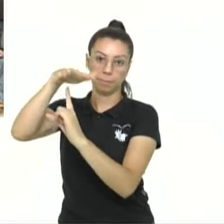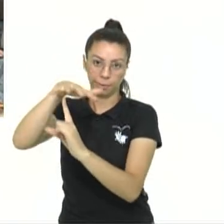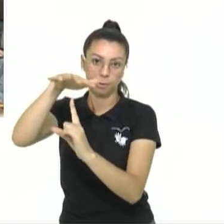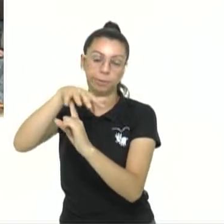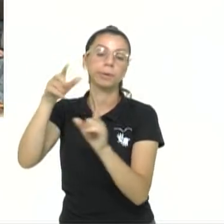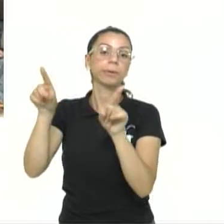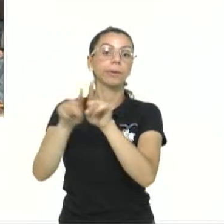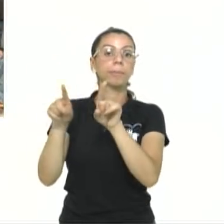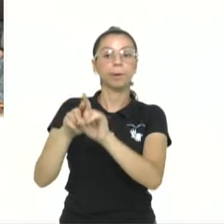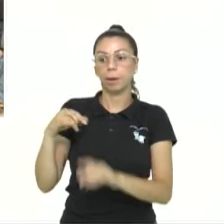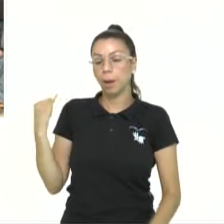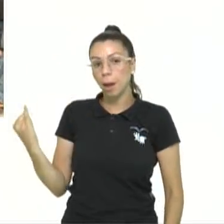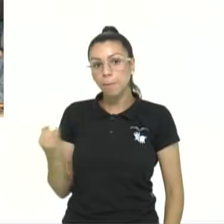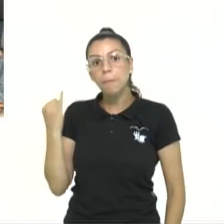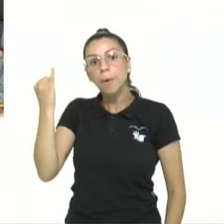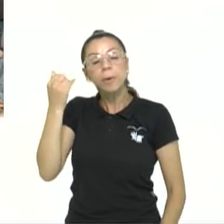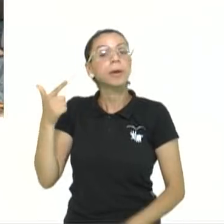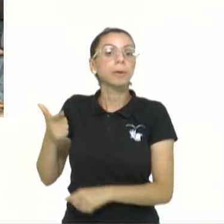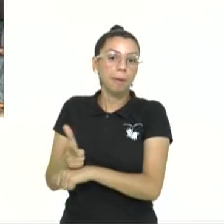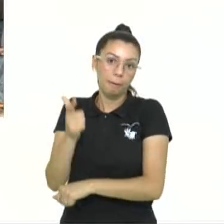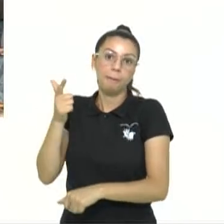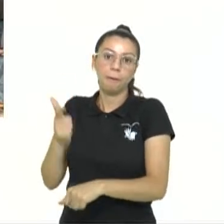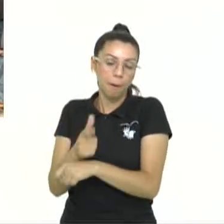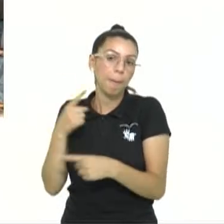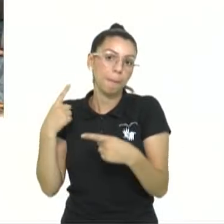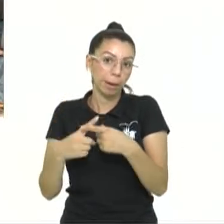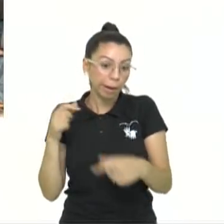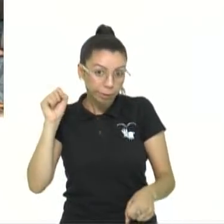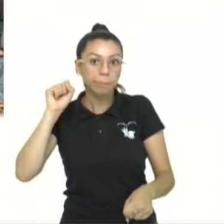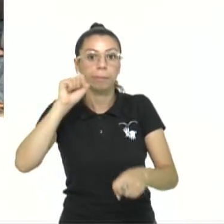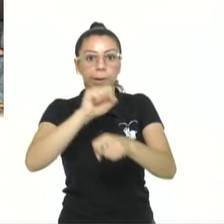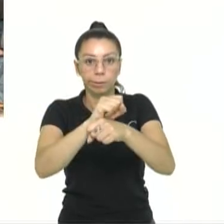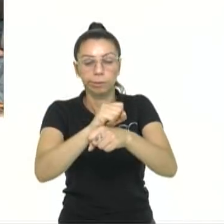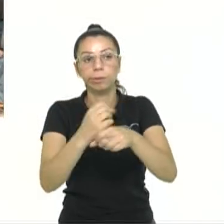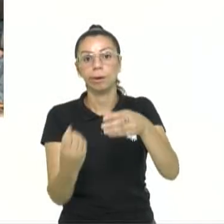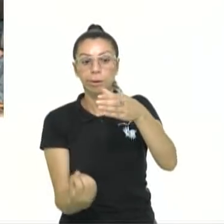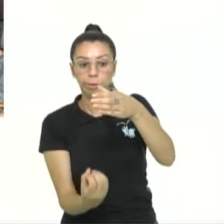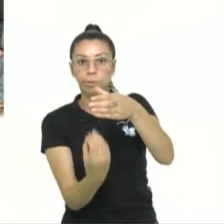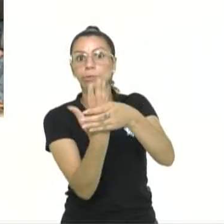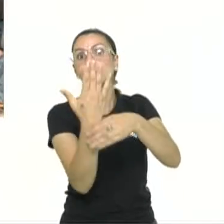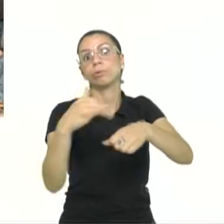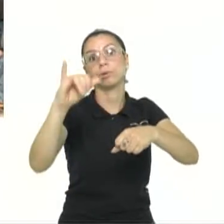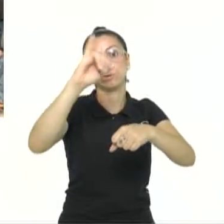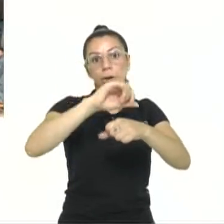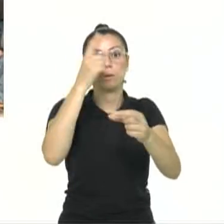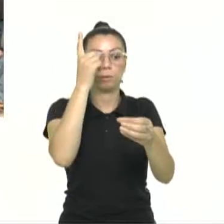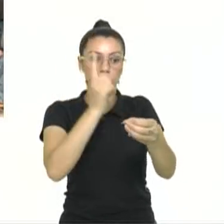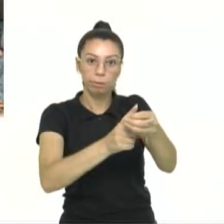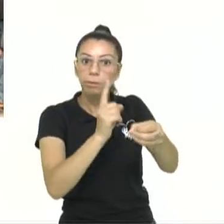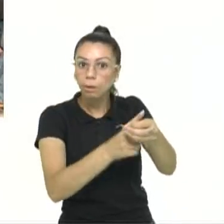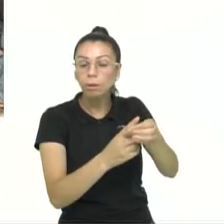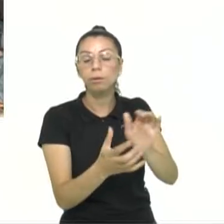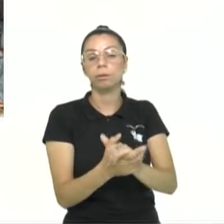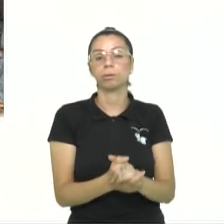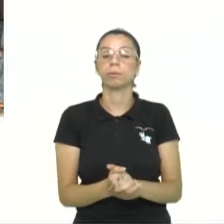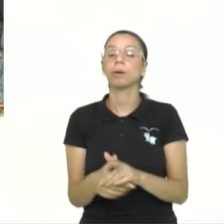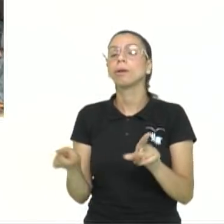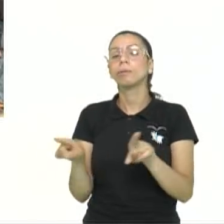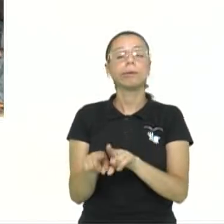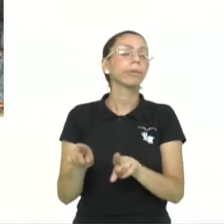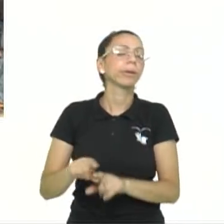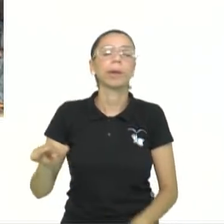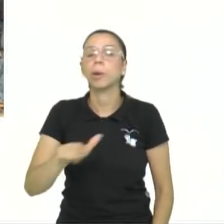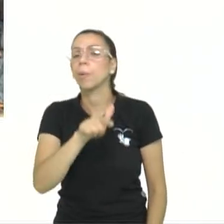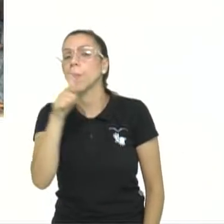da Lapa, que era um ponto de paragem, que depois surge ali um núcleo urbano. Depois nós vamos ter Castro